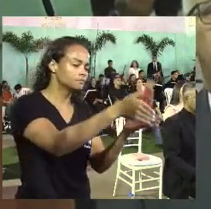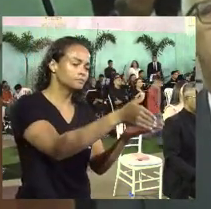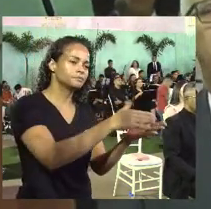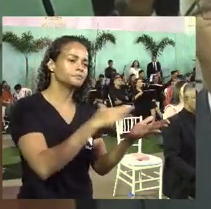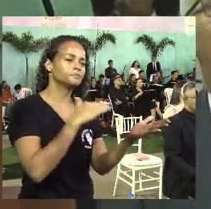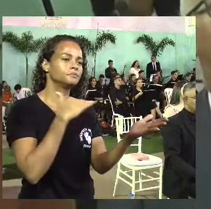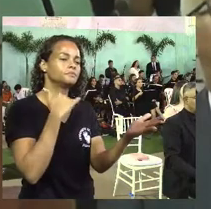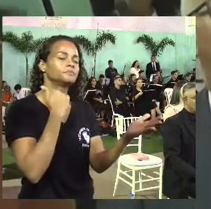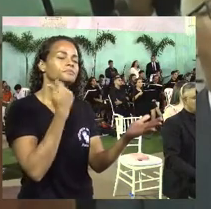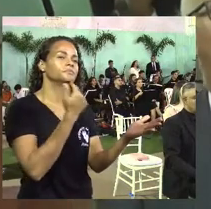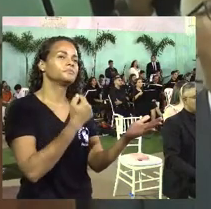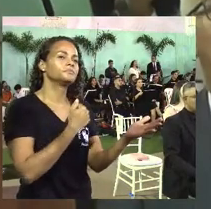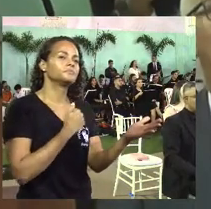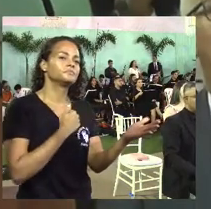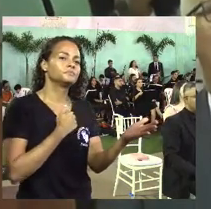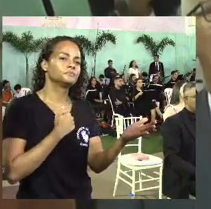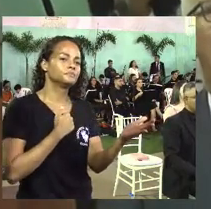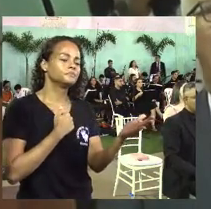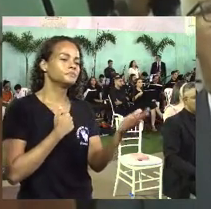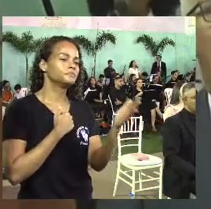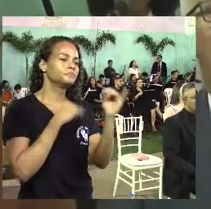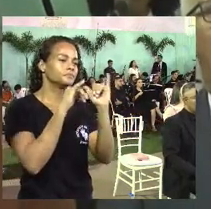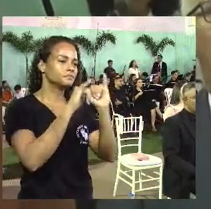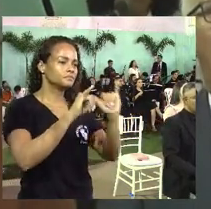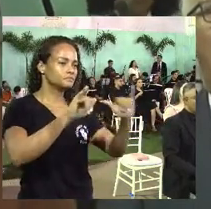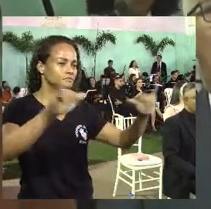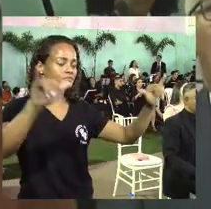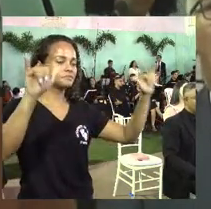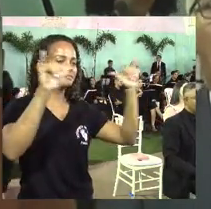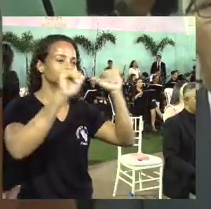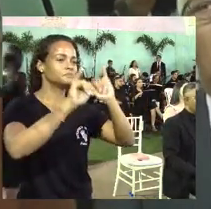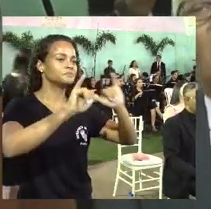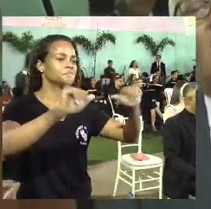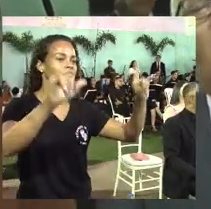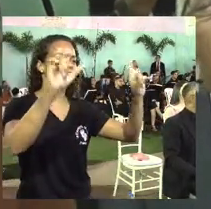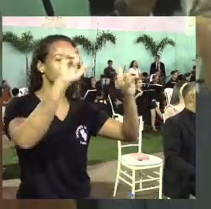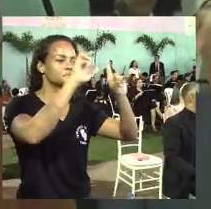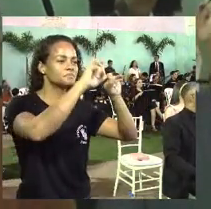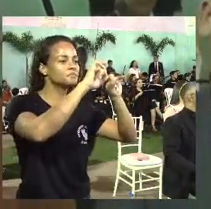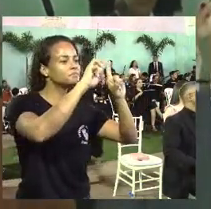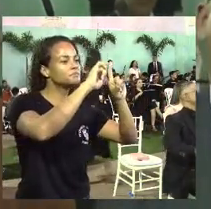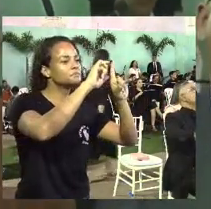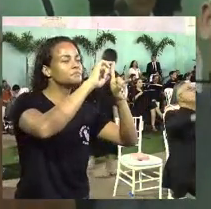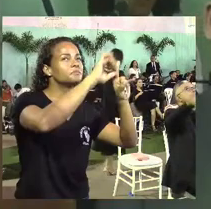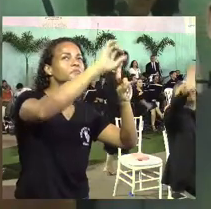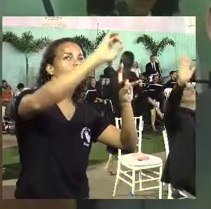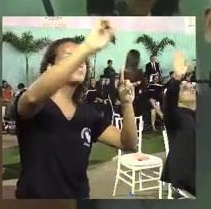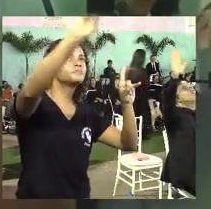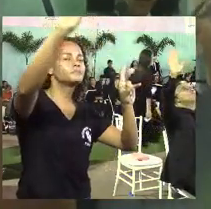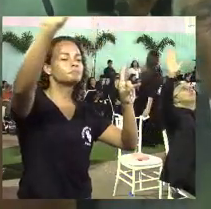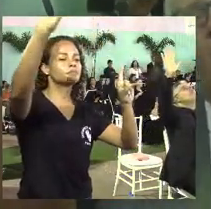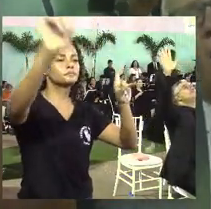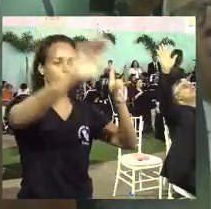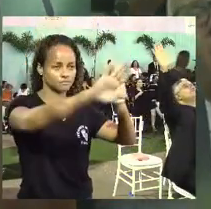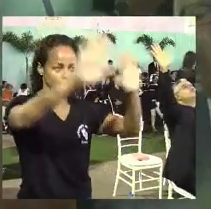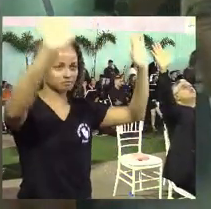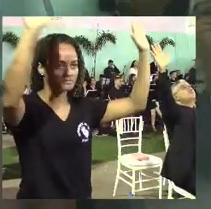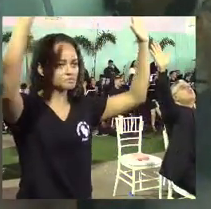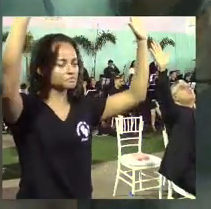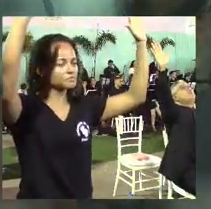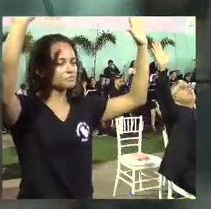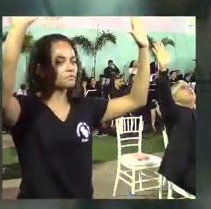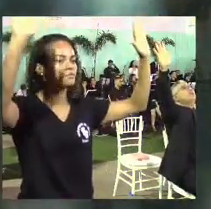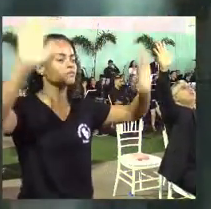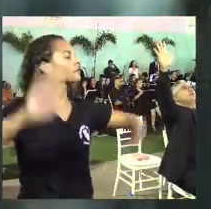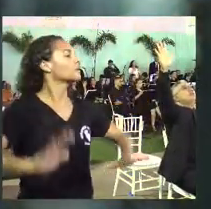eu vou Você pode levantar tuas mãos proclamar Mensagem da